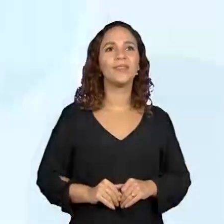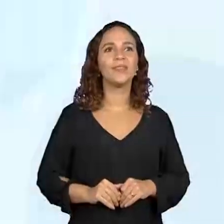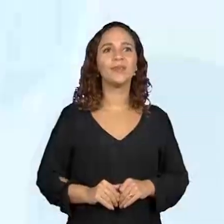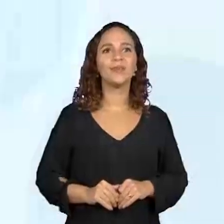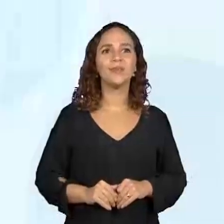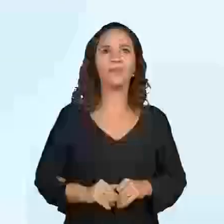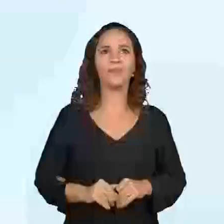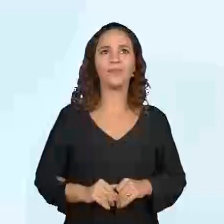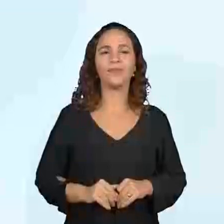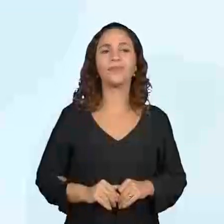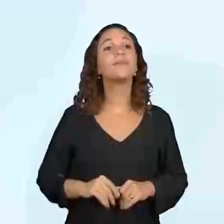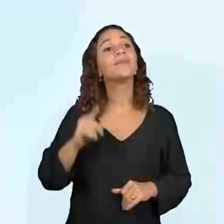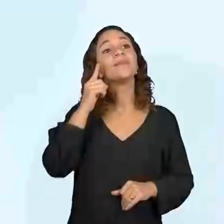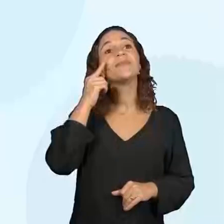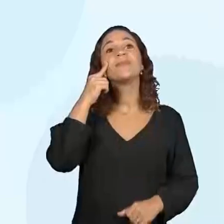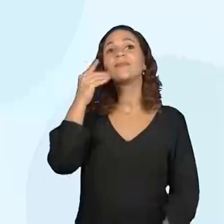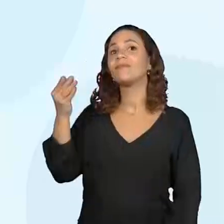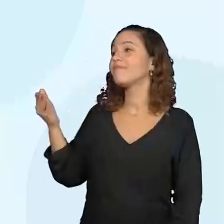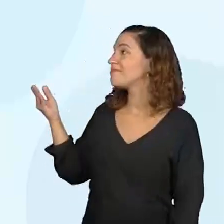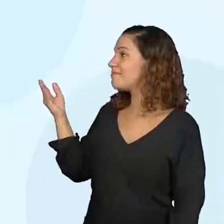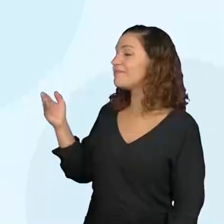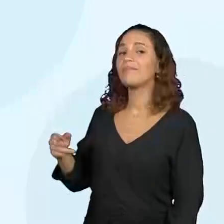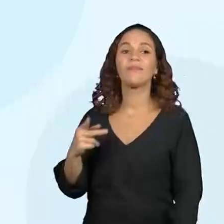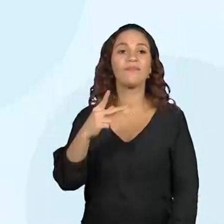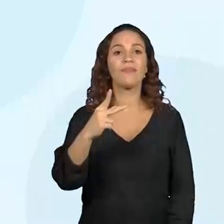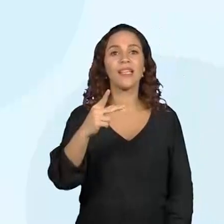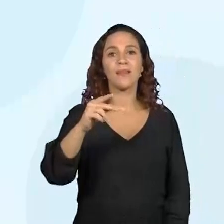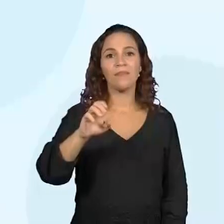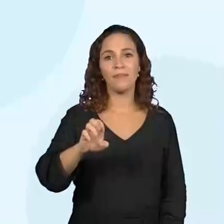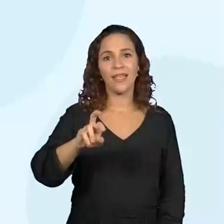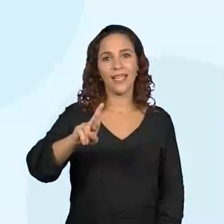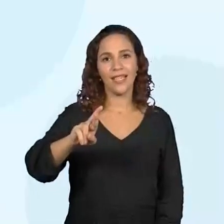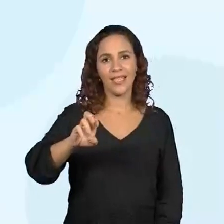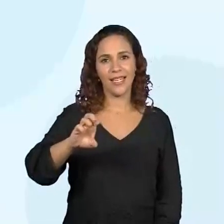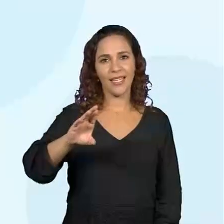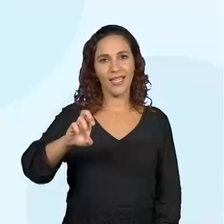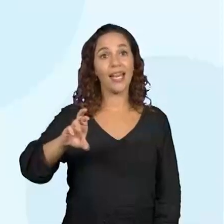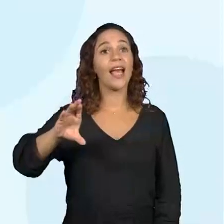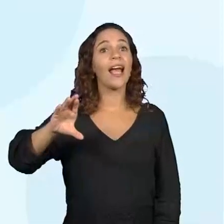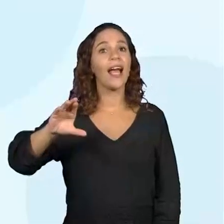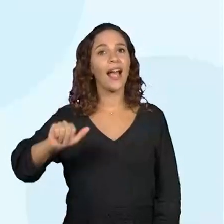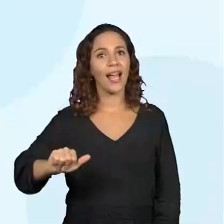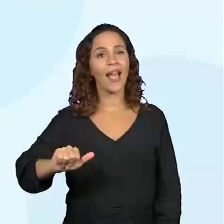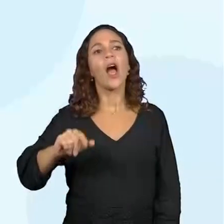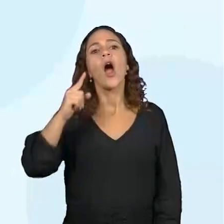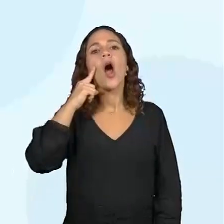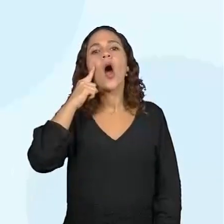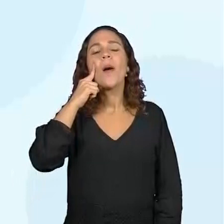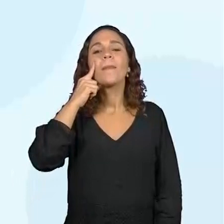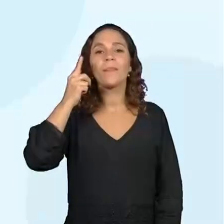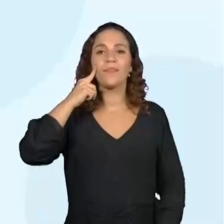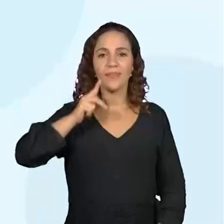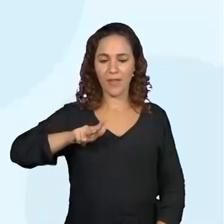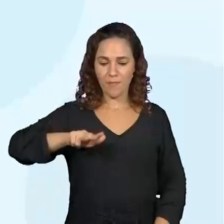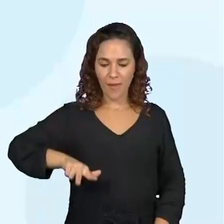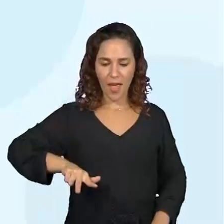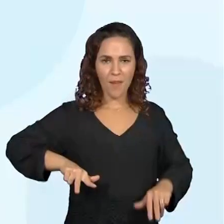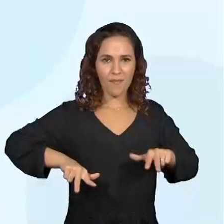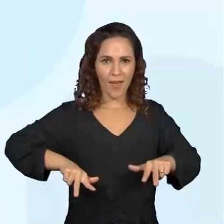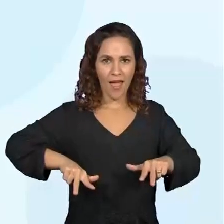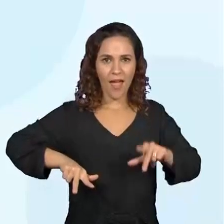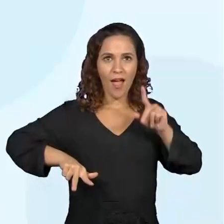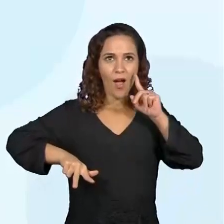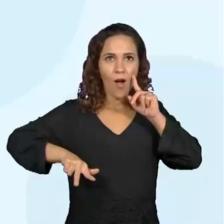só. A perereca tem discos viscosos, né? Então, já tem aí um Você Sabia